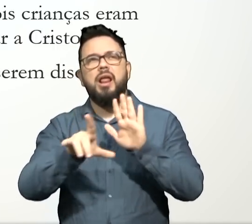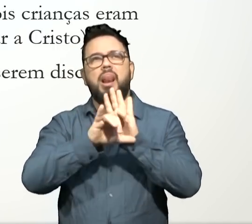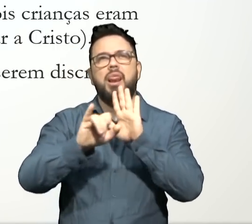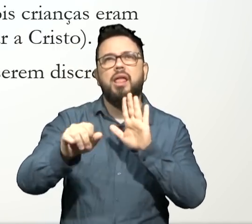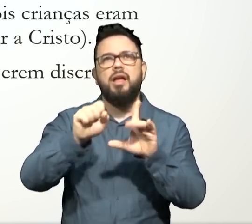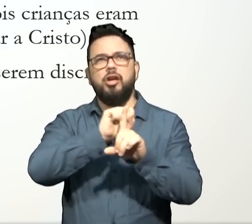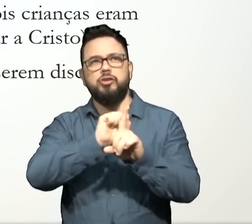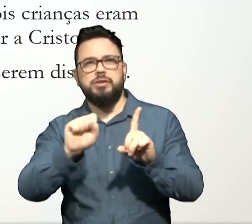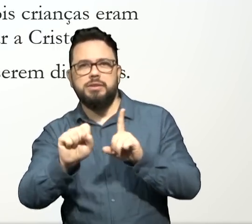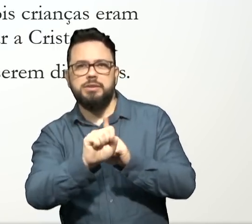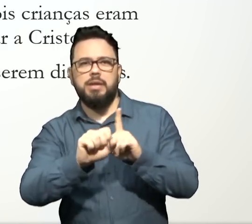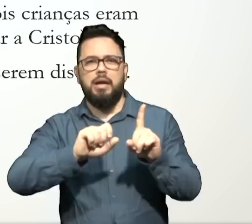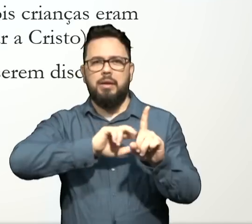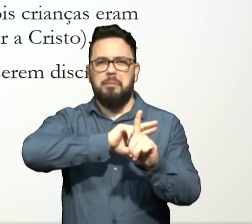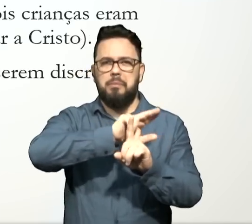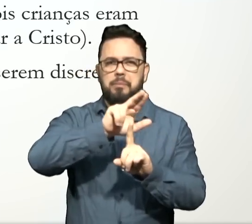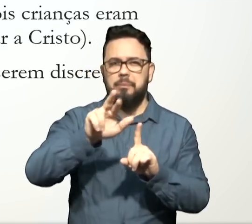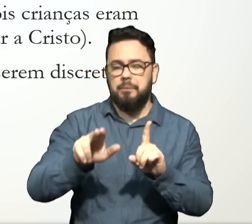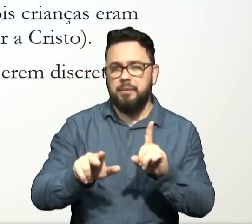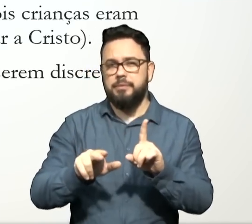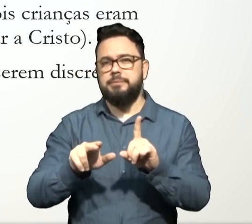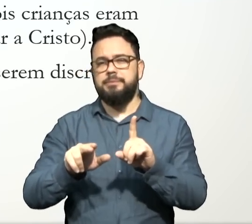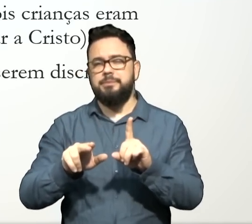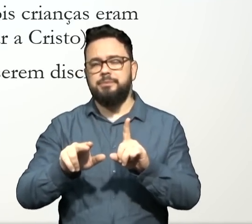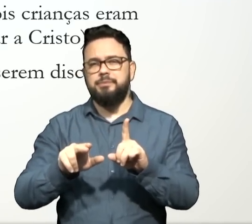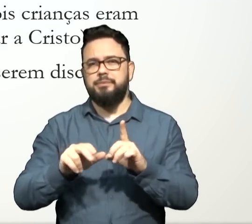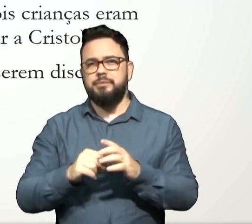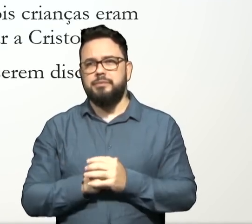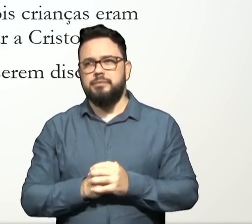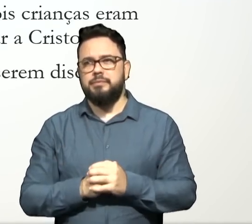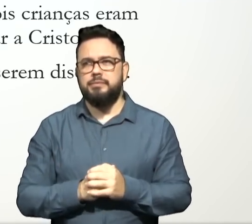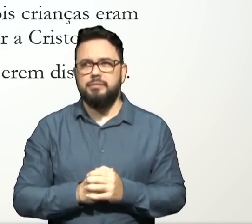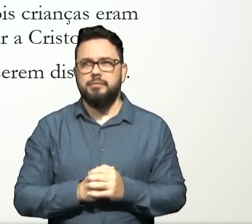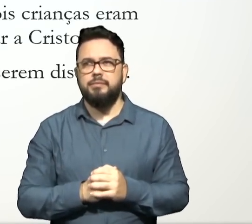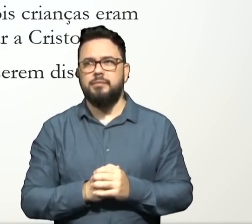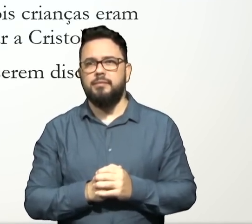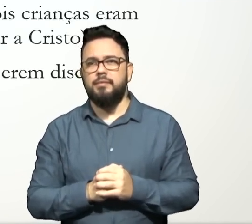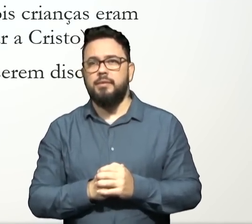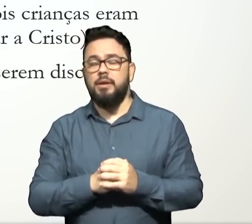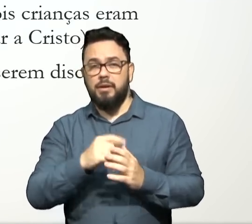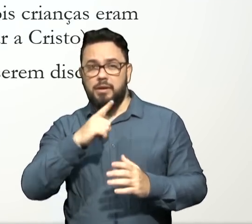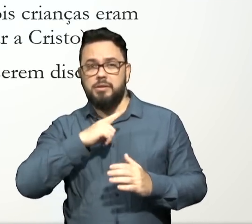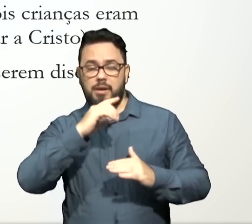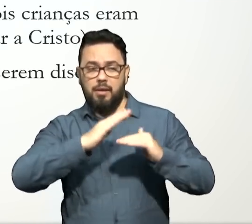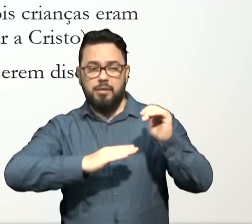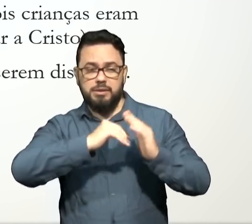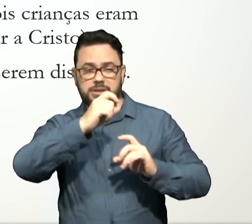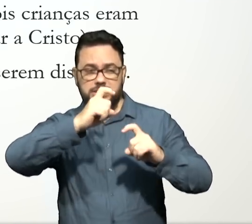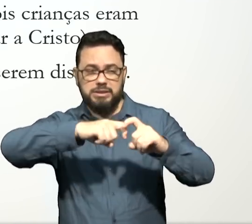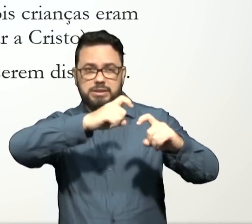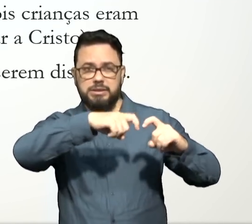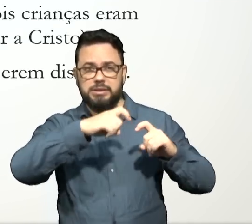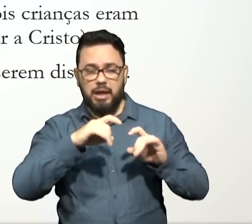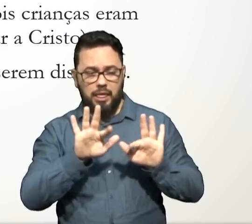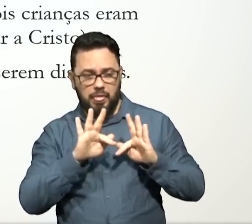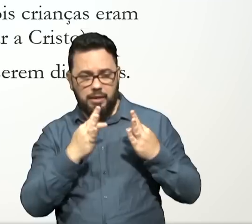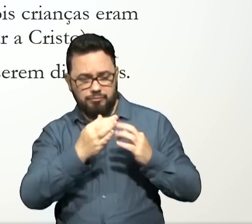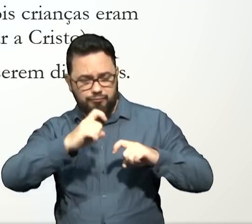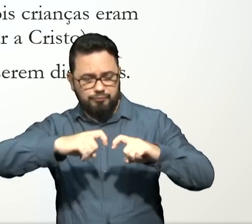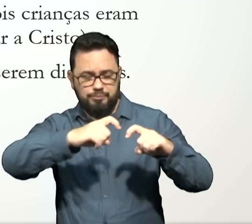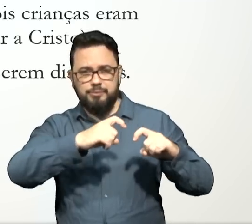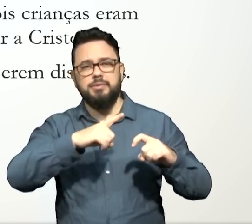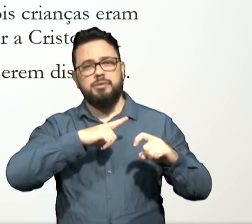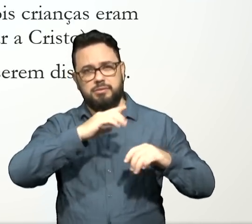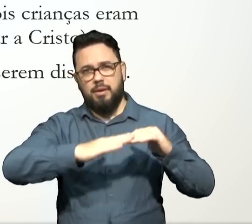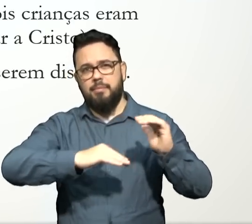tinham discursos de ordem que praticavam incesto Porque como os irmãos